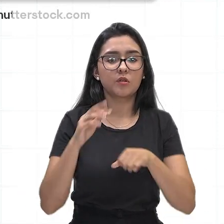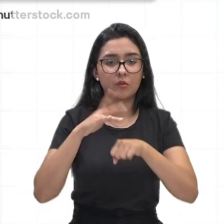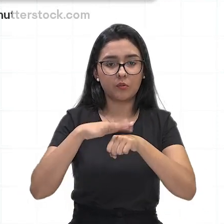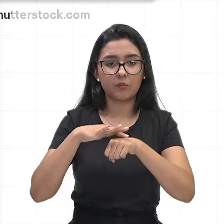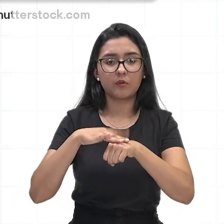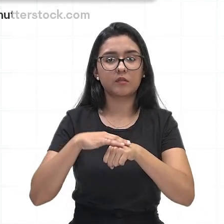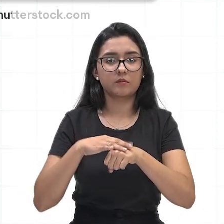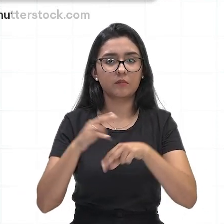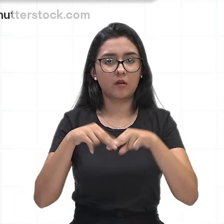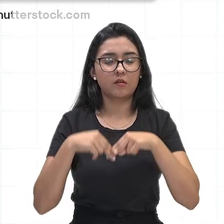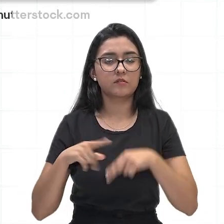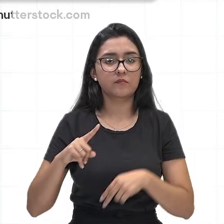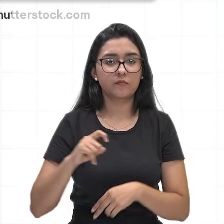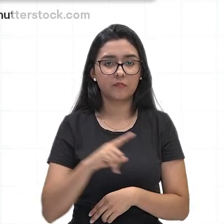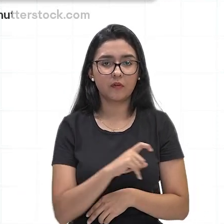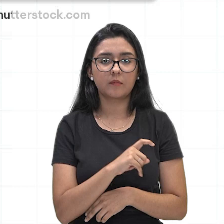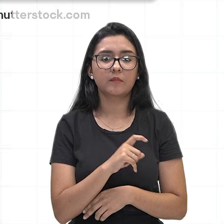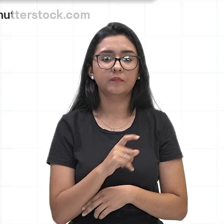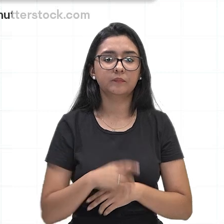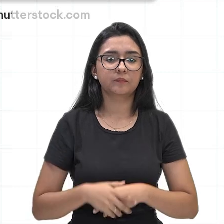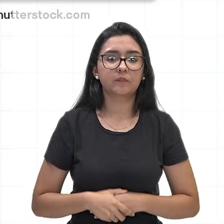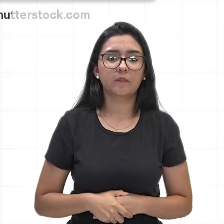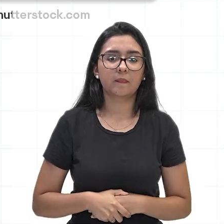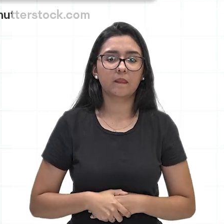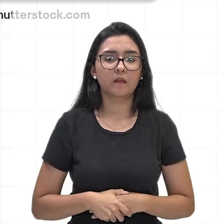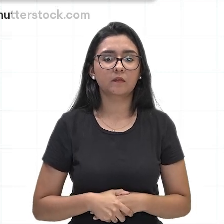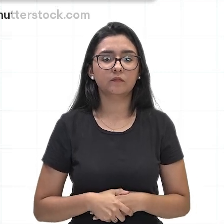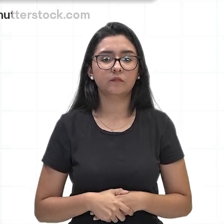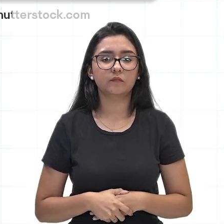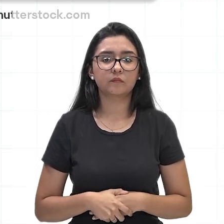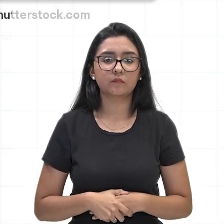causadas por parasitas nematóides, dentre elas